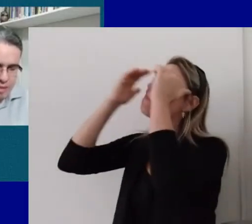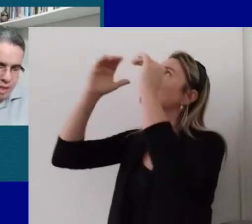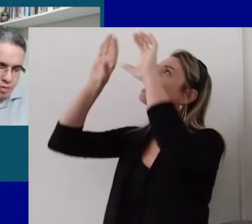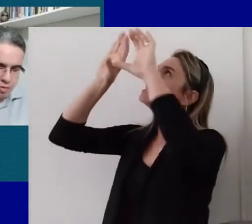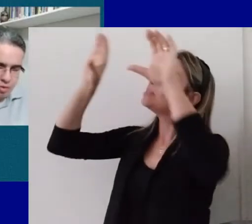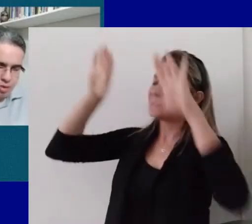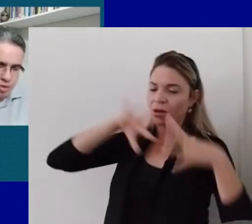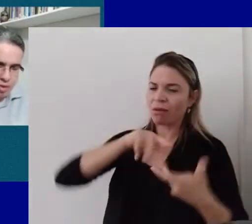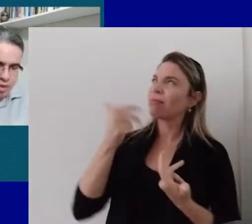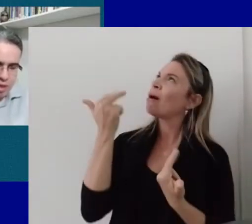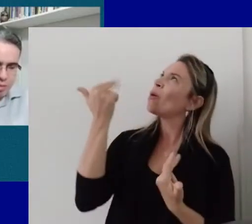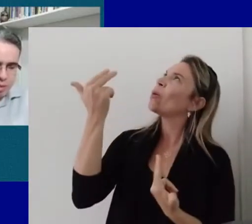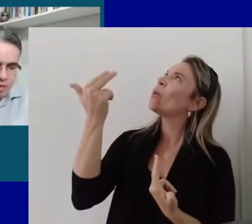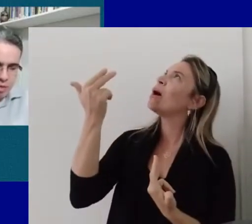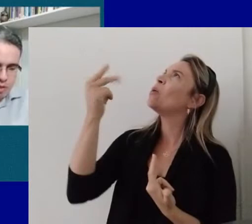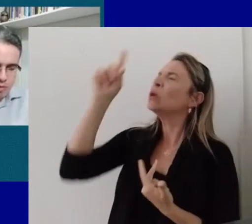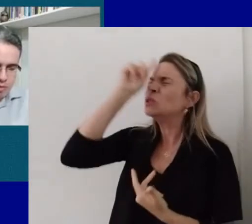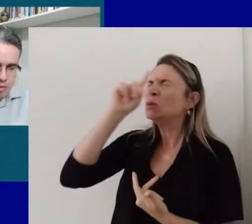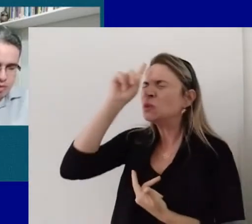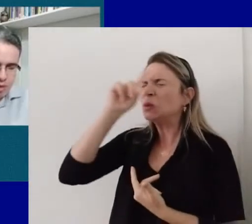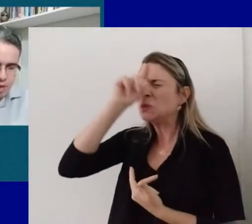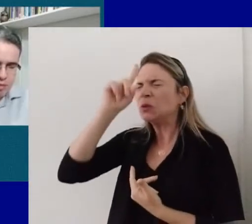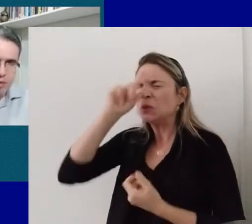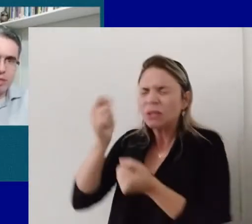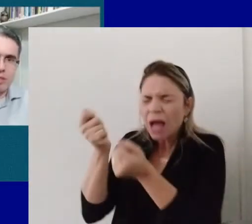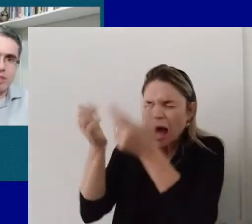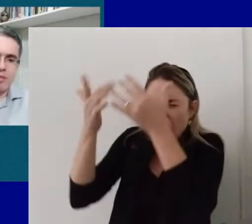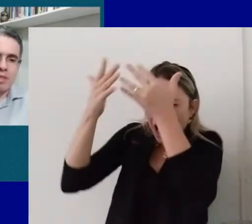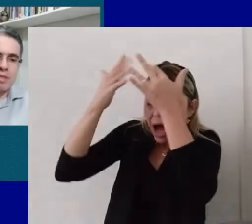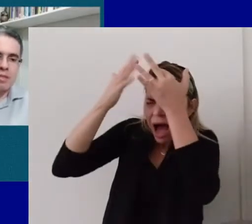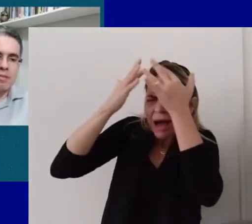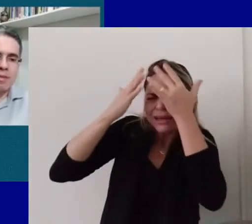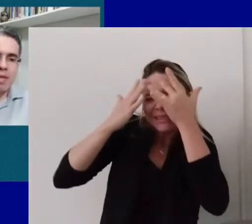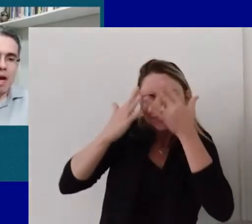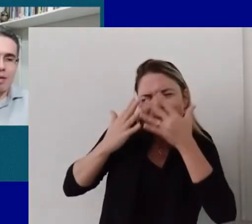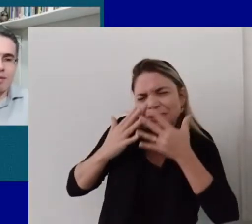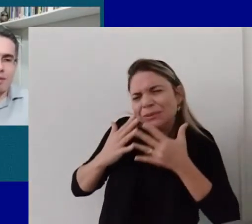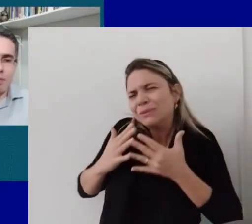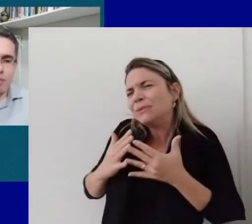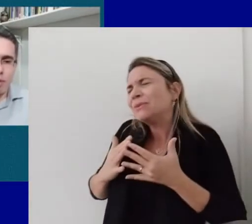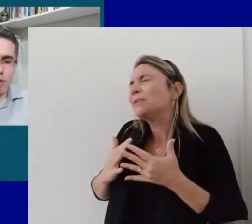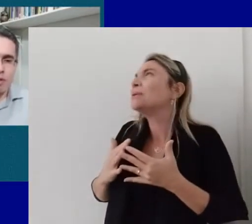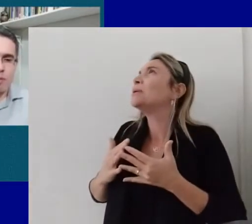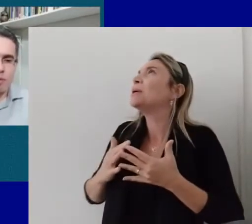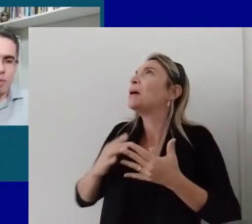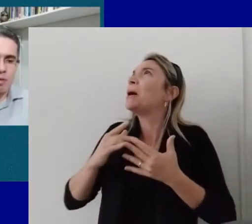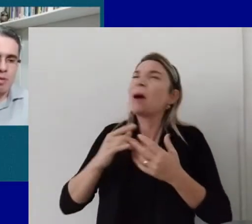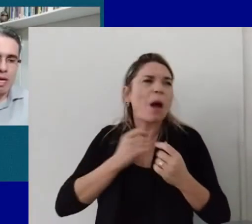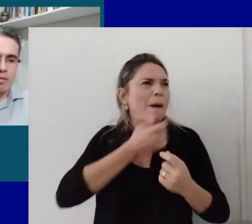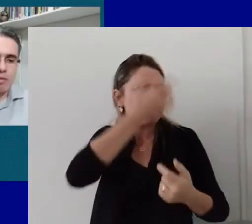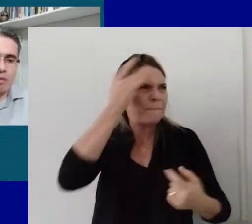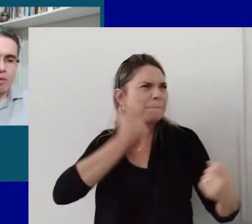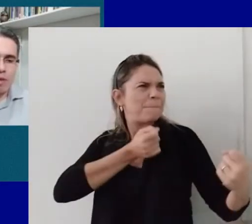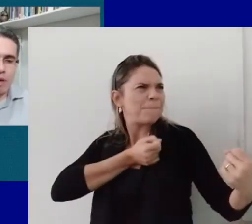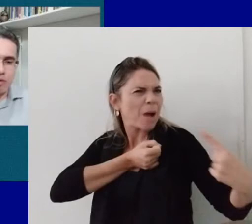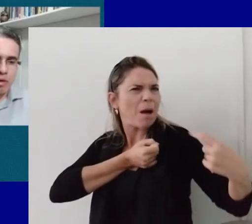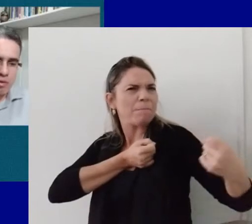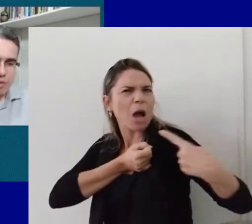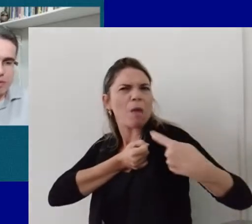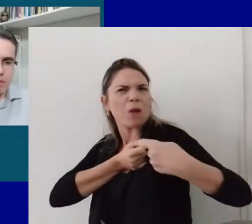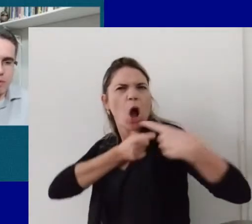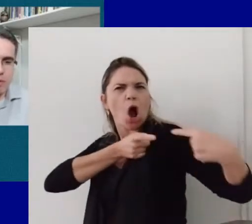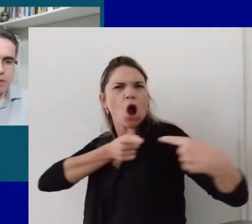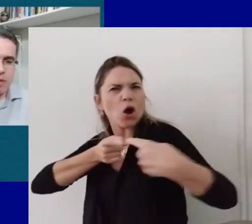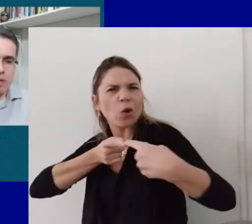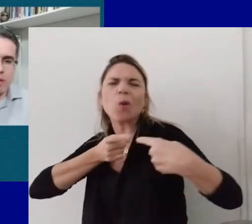cada dia dá-nos hoje. E perdoa-nos as nossas dívidas, assim como nós temos perdoado aos